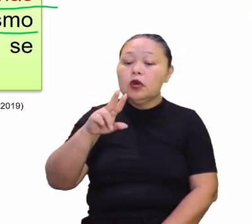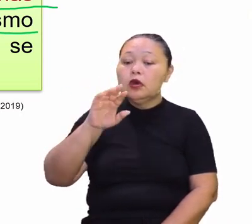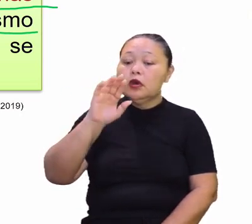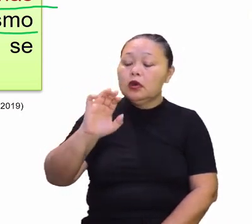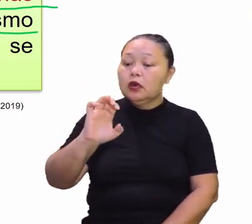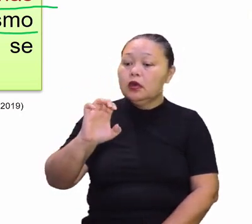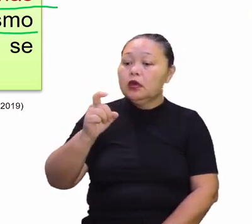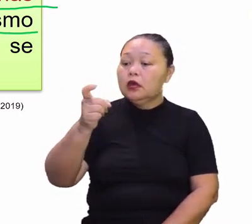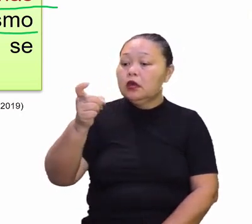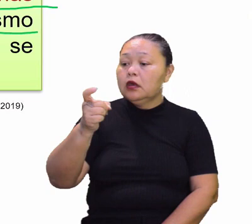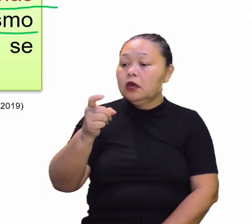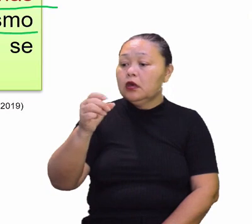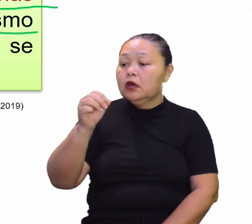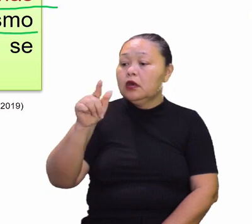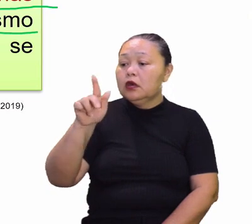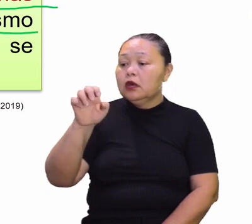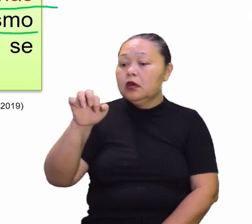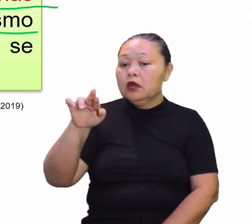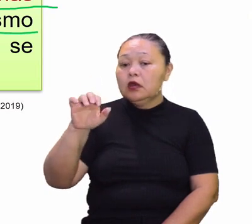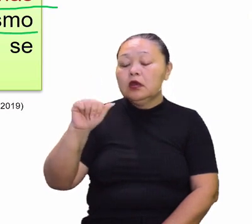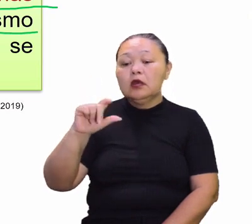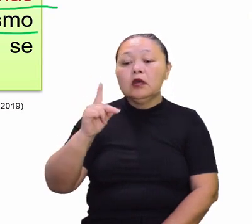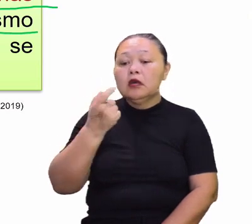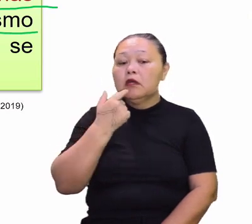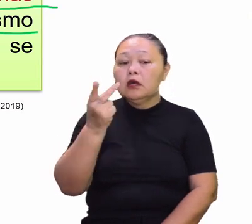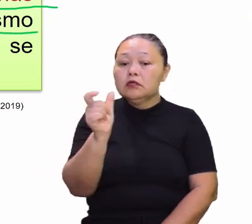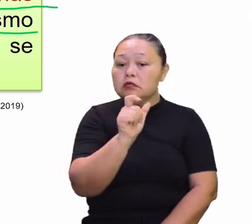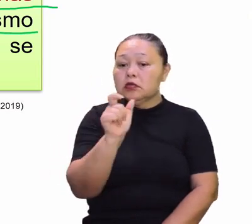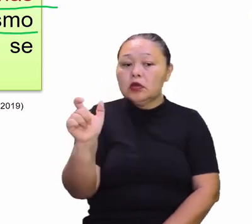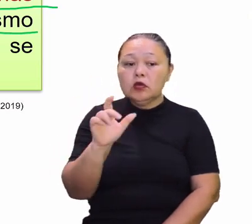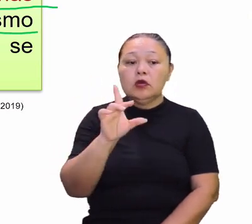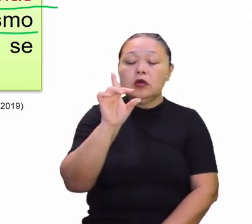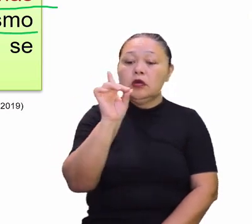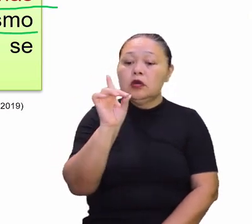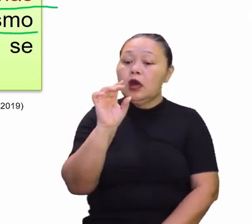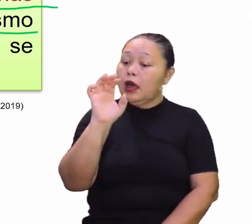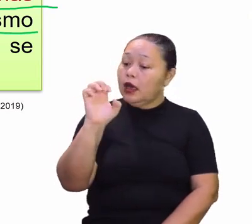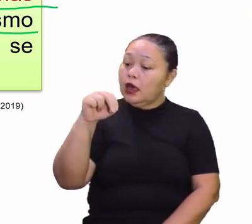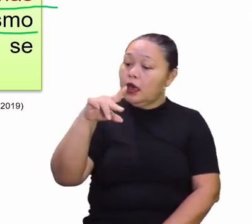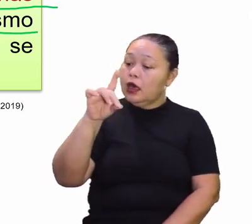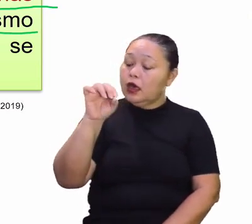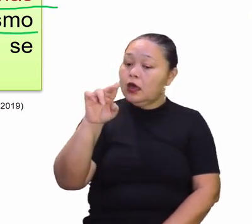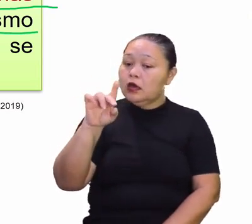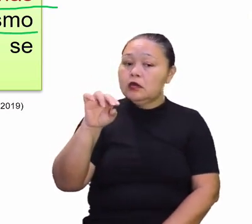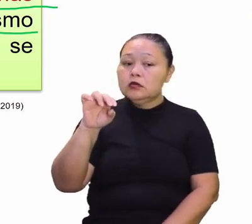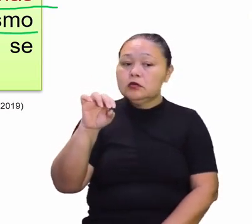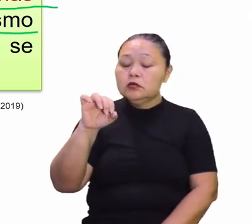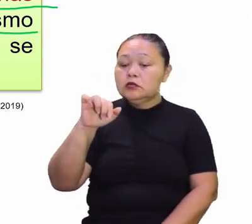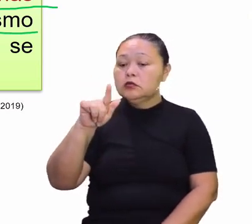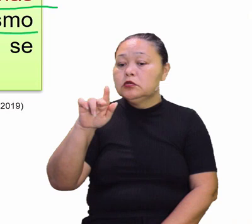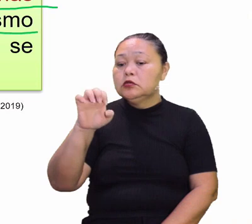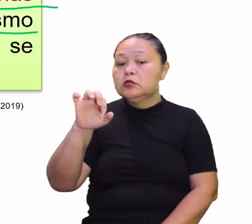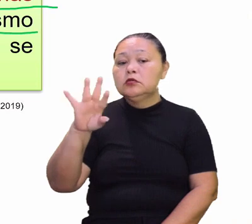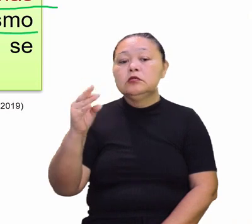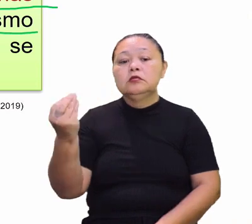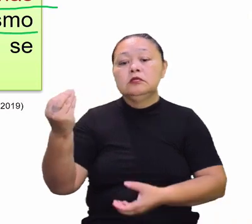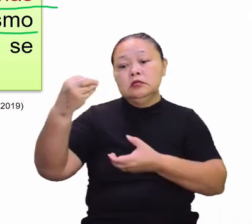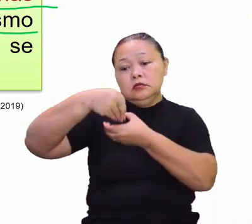forças exógenas. Quando a gente fala de endógenos, a gente tem que lembrar logo de